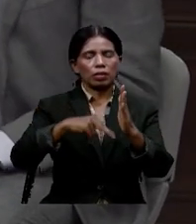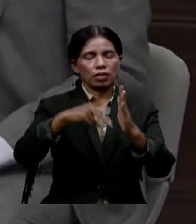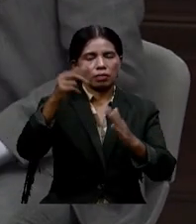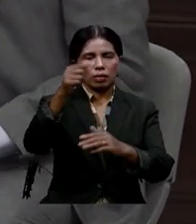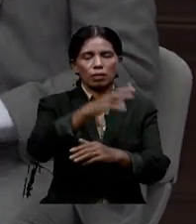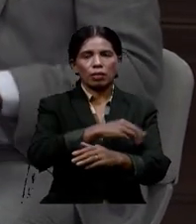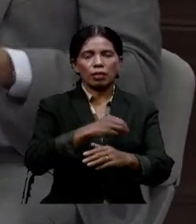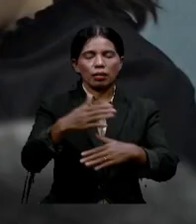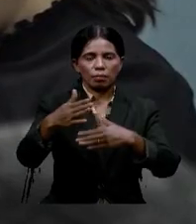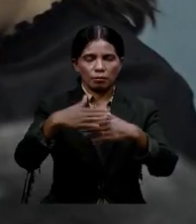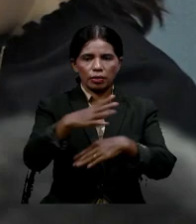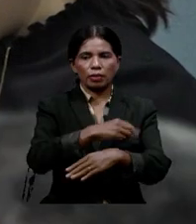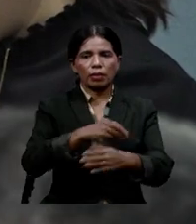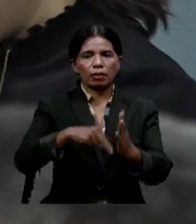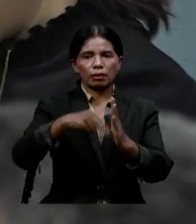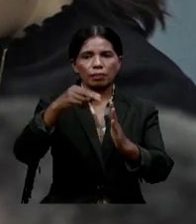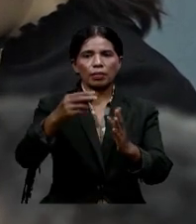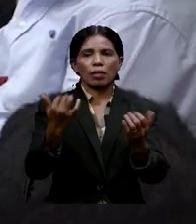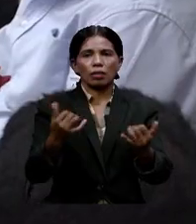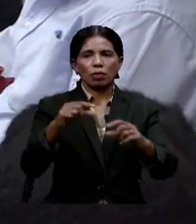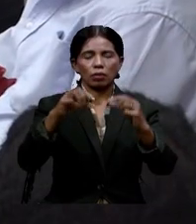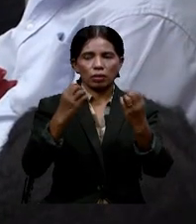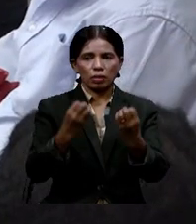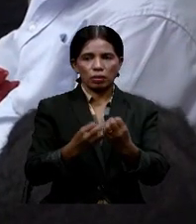ka basic nivel global no dadang ne organisasi